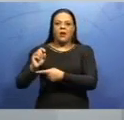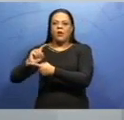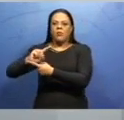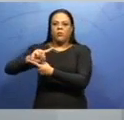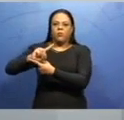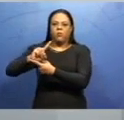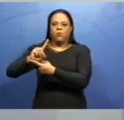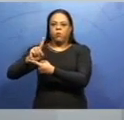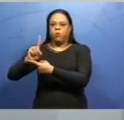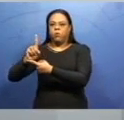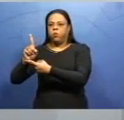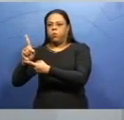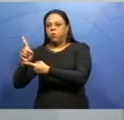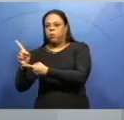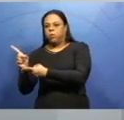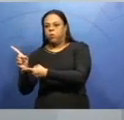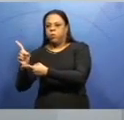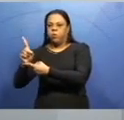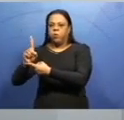Velocímetro.